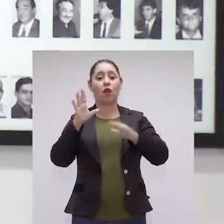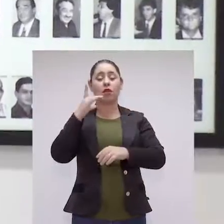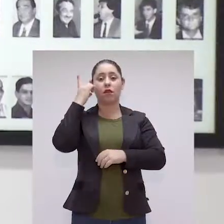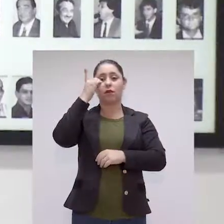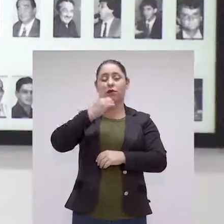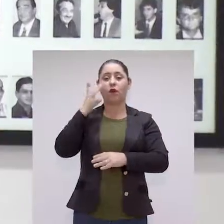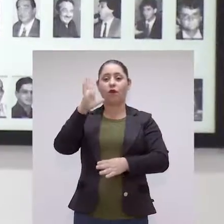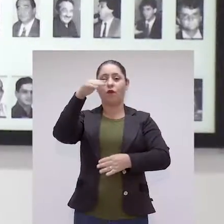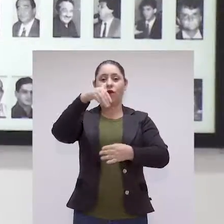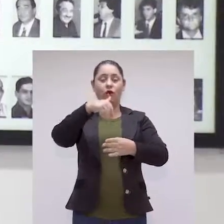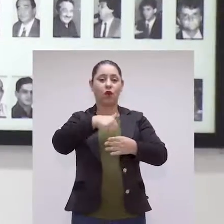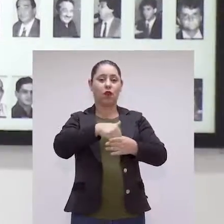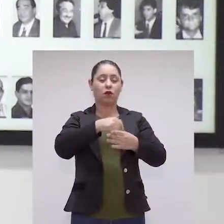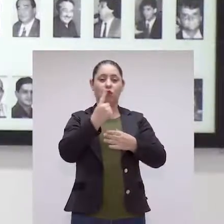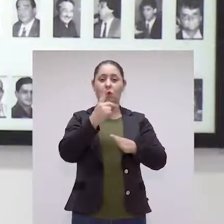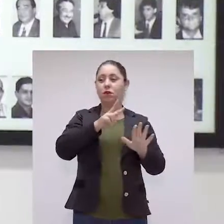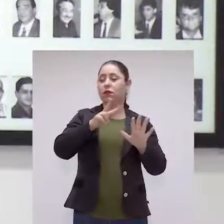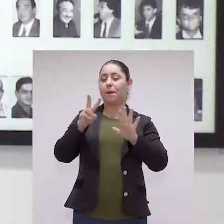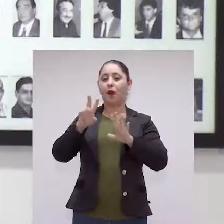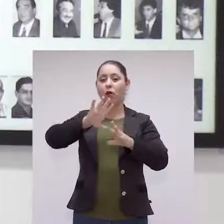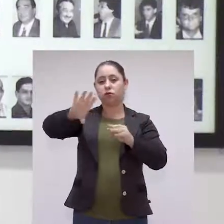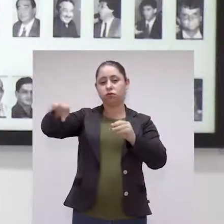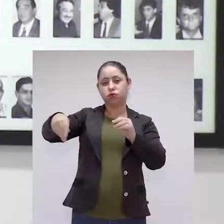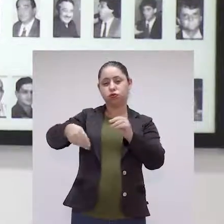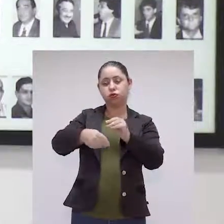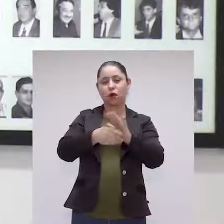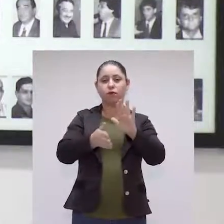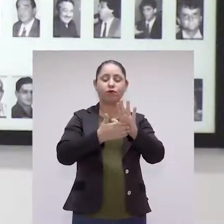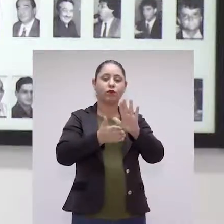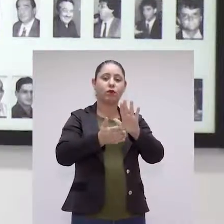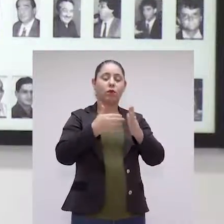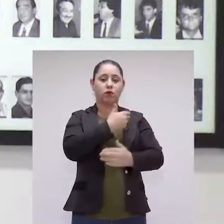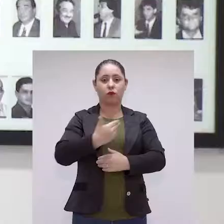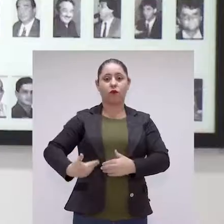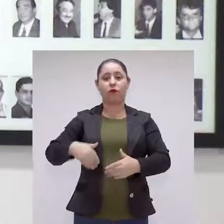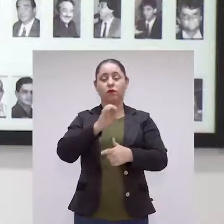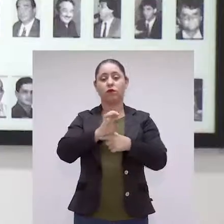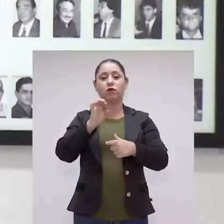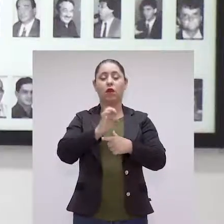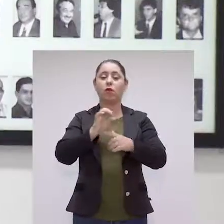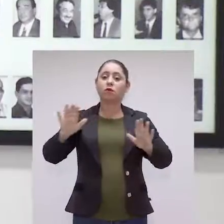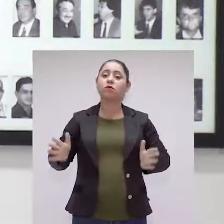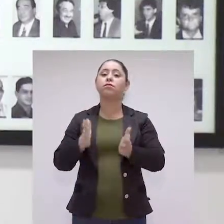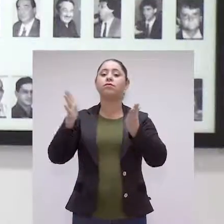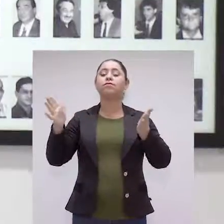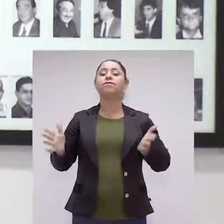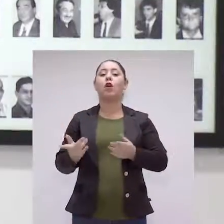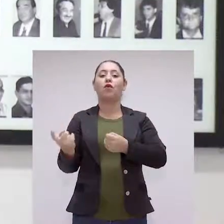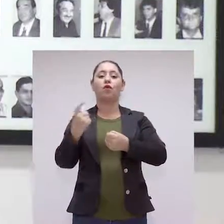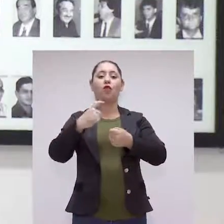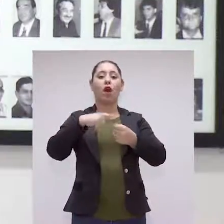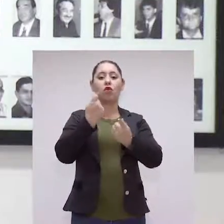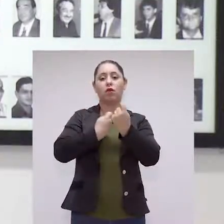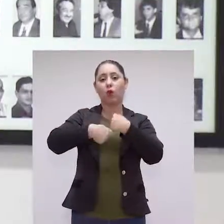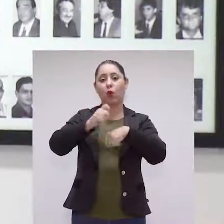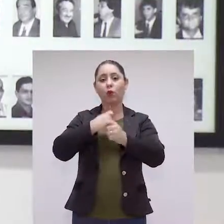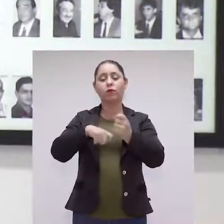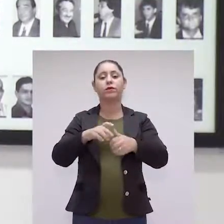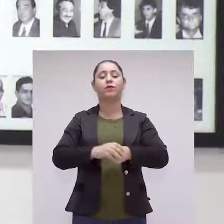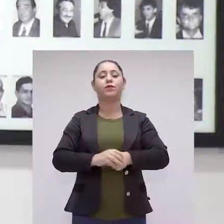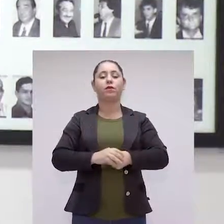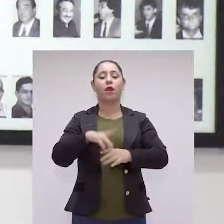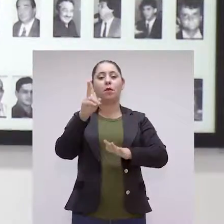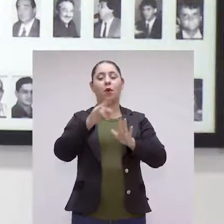escolar. Deputados votaram em uma semana o pacote proposto pelo governo do estado para incentivar a